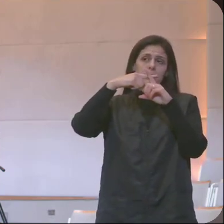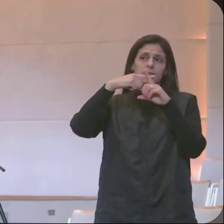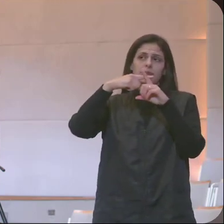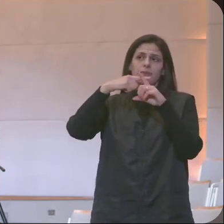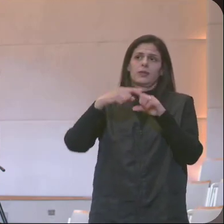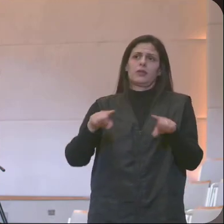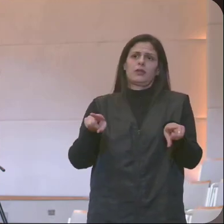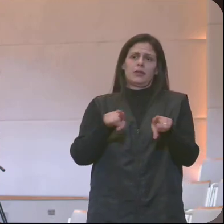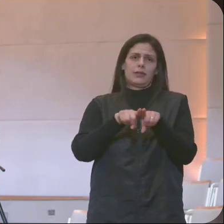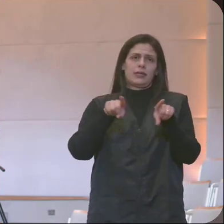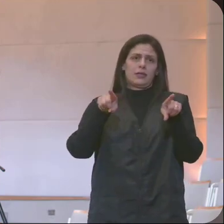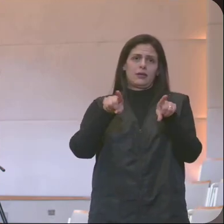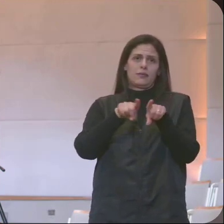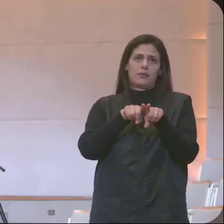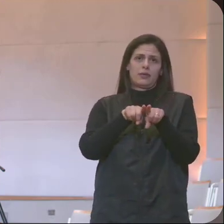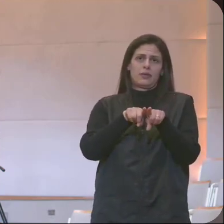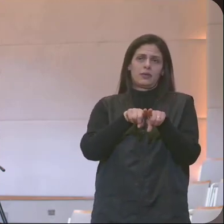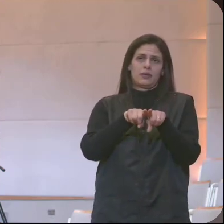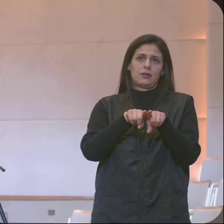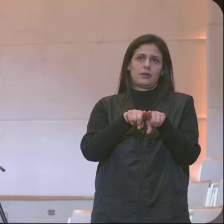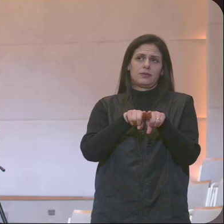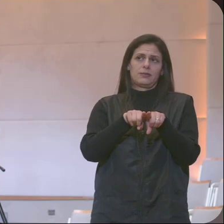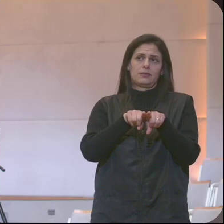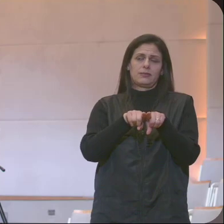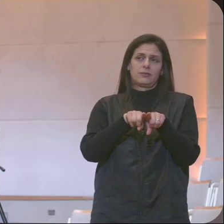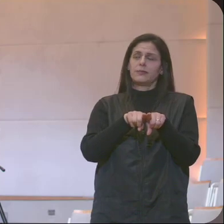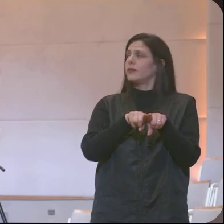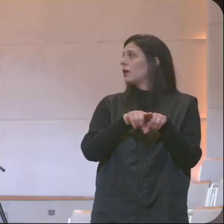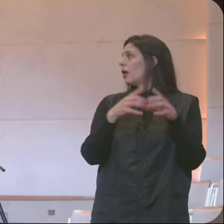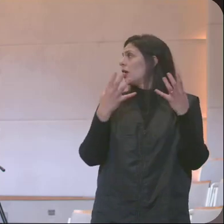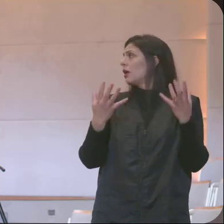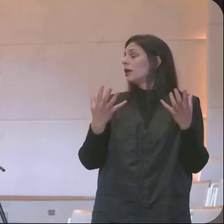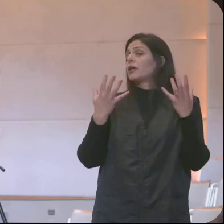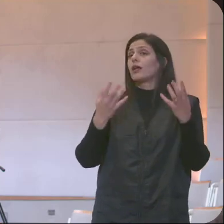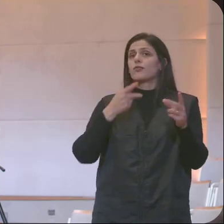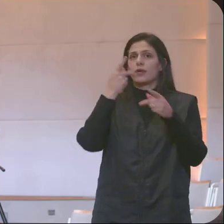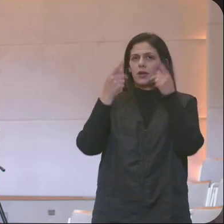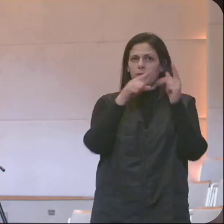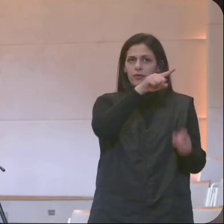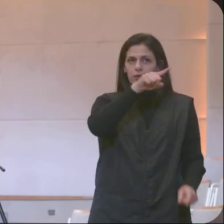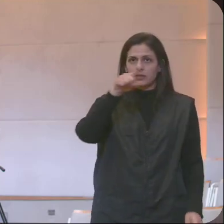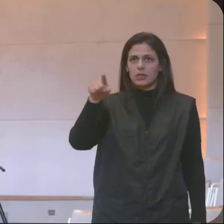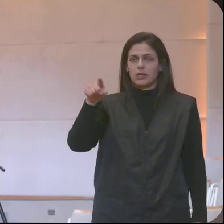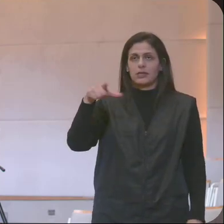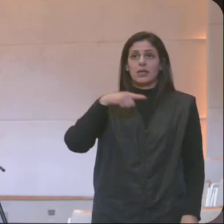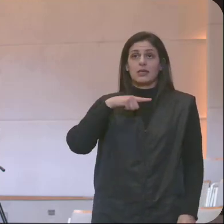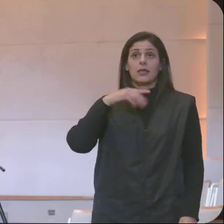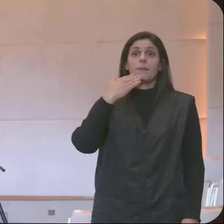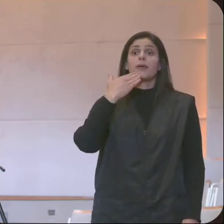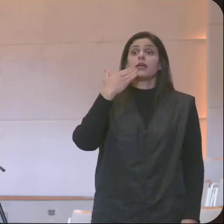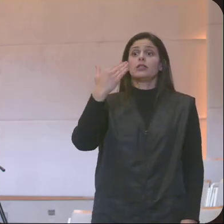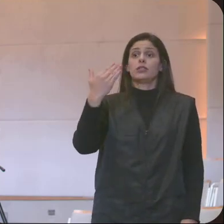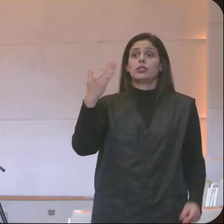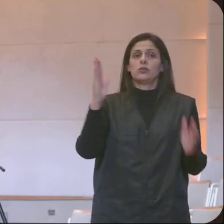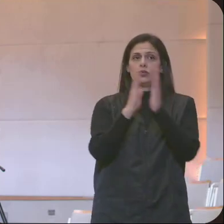Também queria dizer para vocês que há um painel de oração lá no site da PIB,